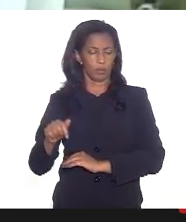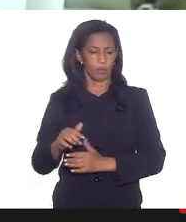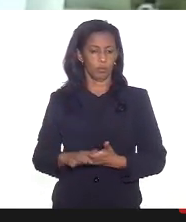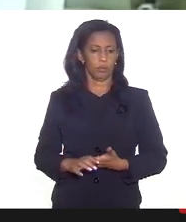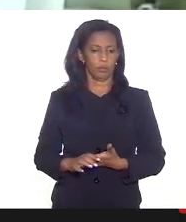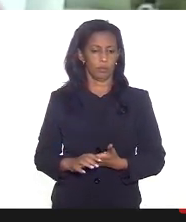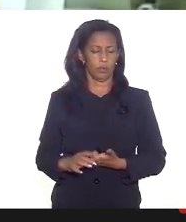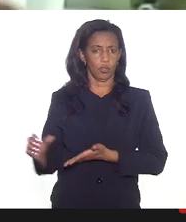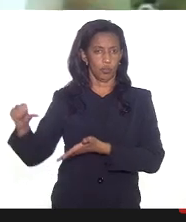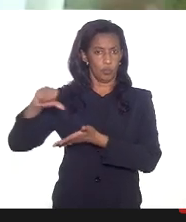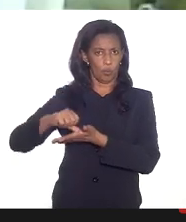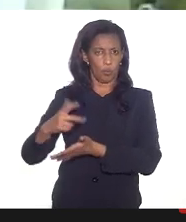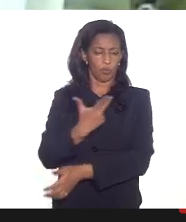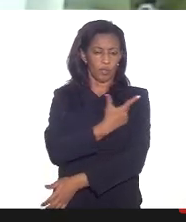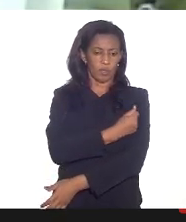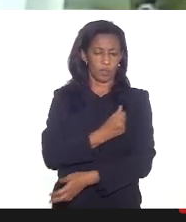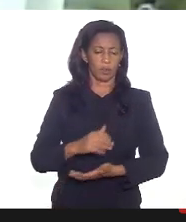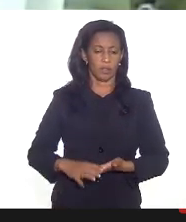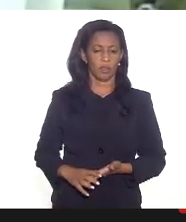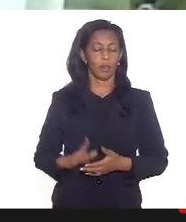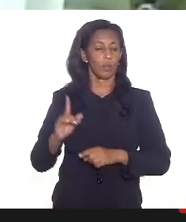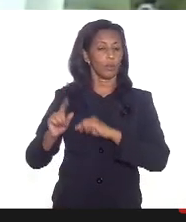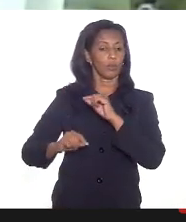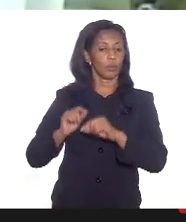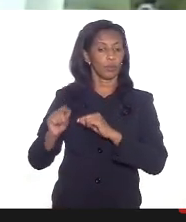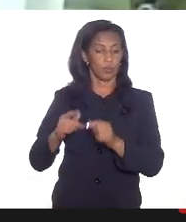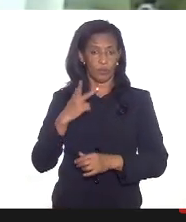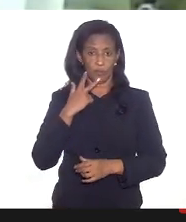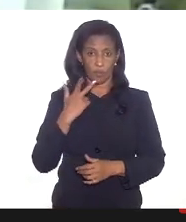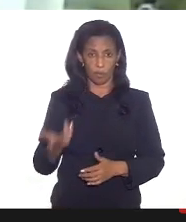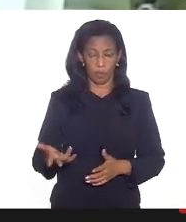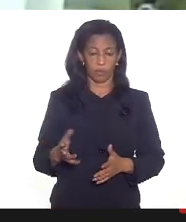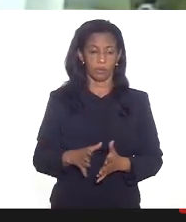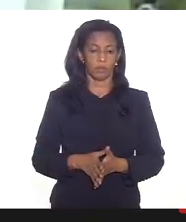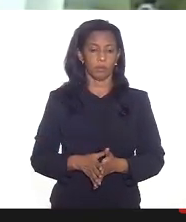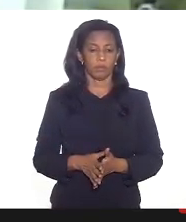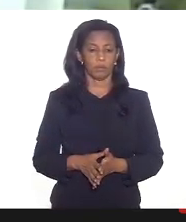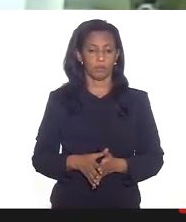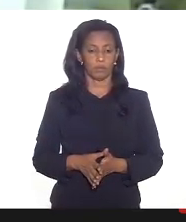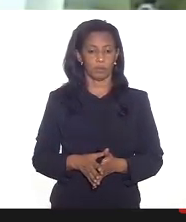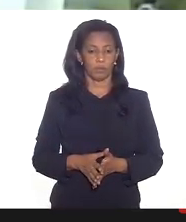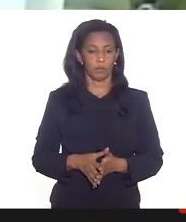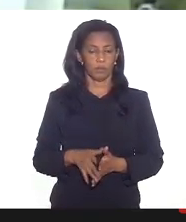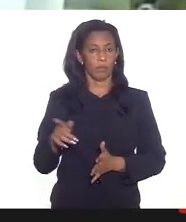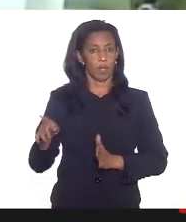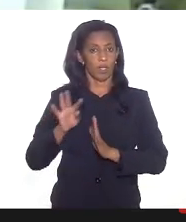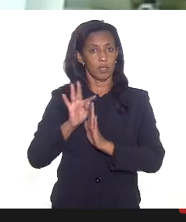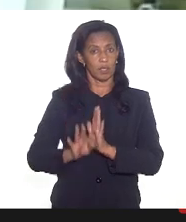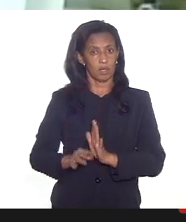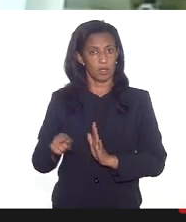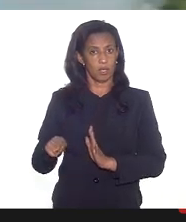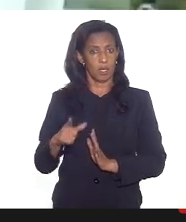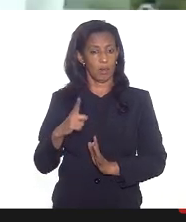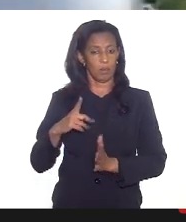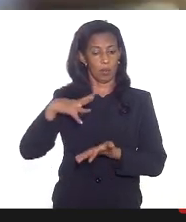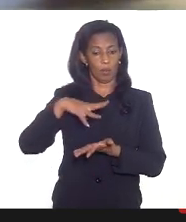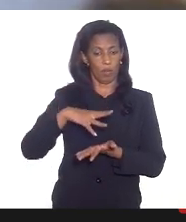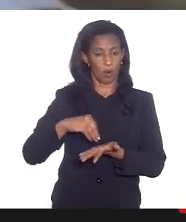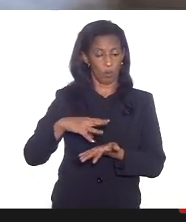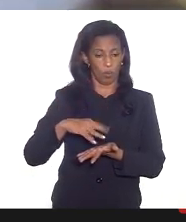obras de vacinação e o que ele disse o que foi dito lá é que esse tempo ele tem uma